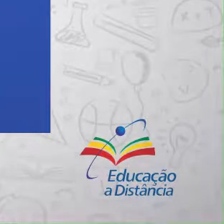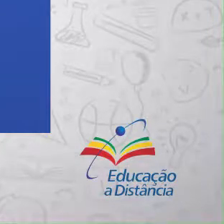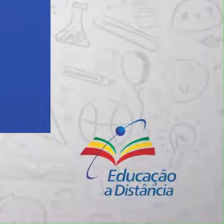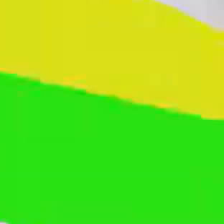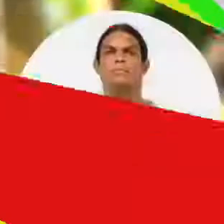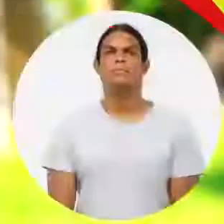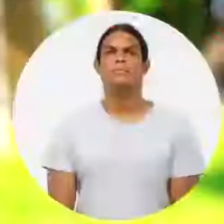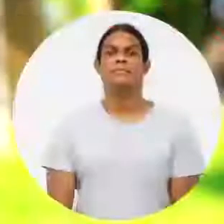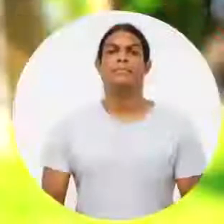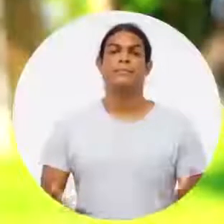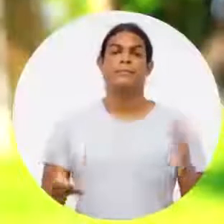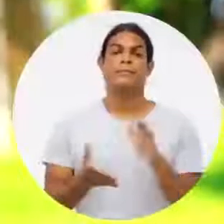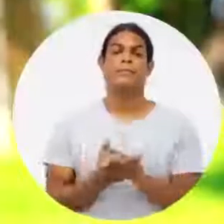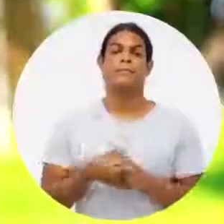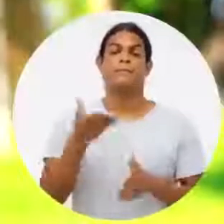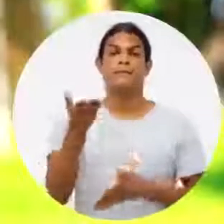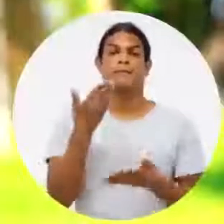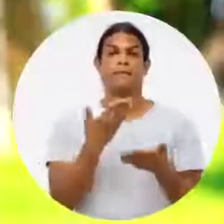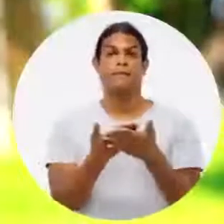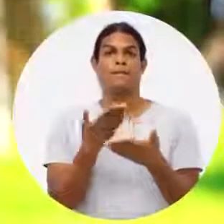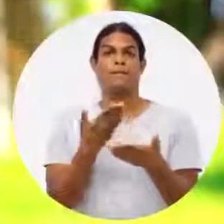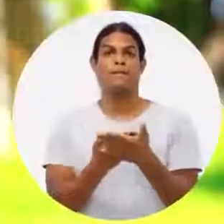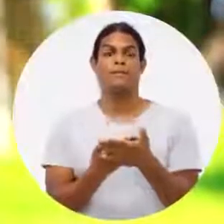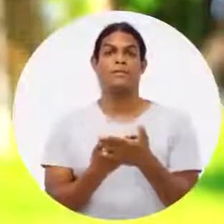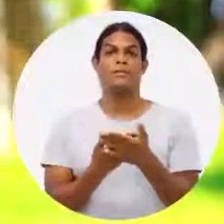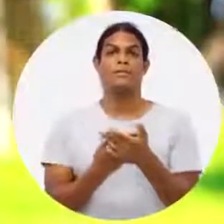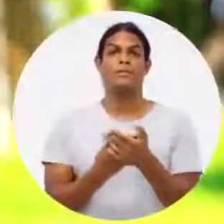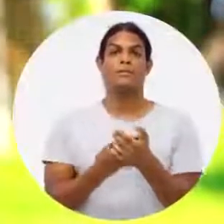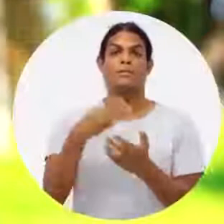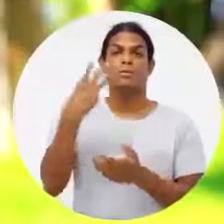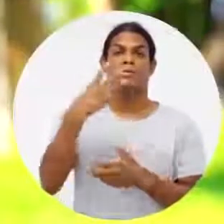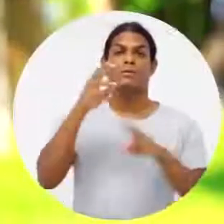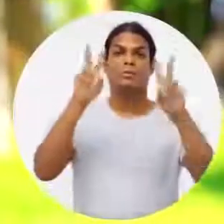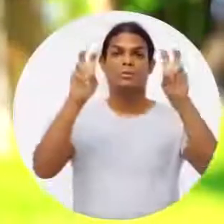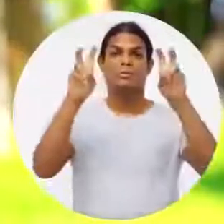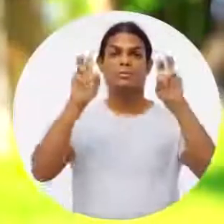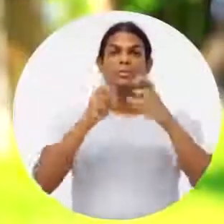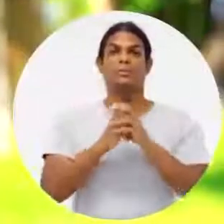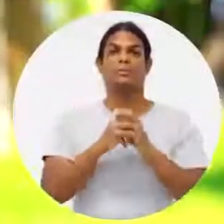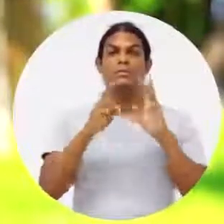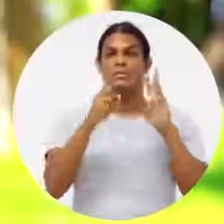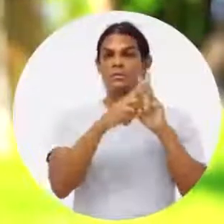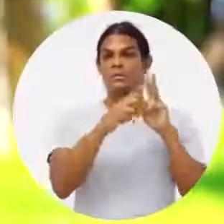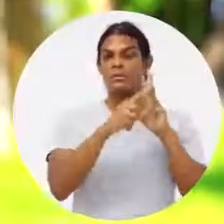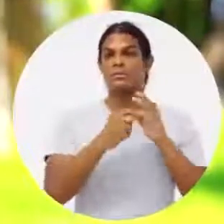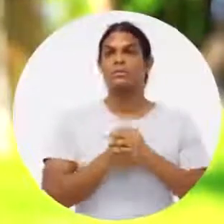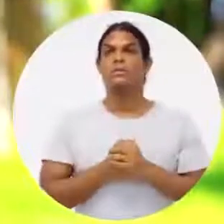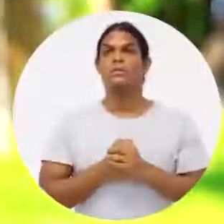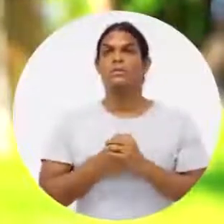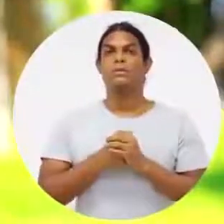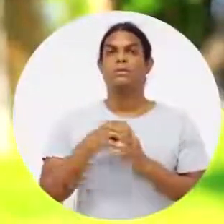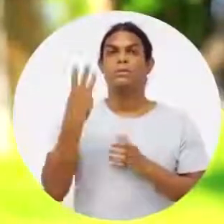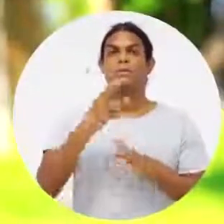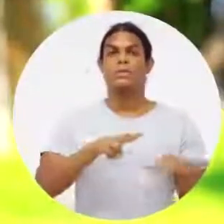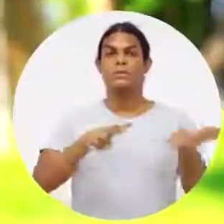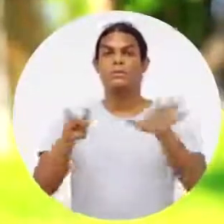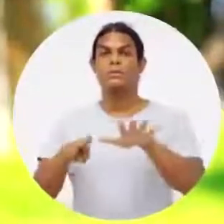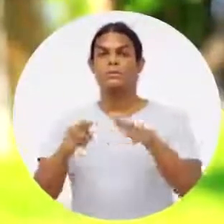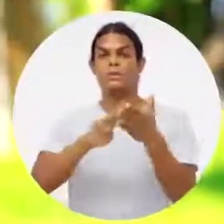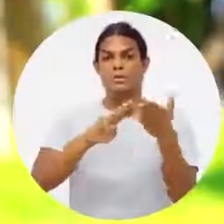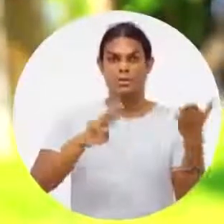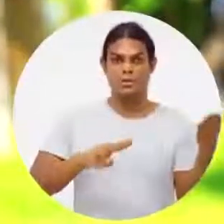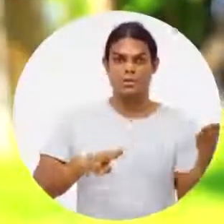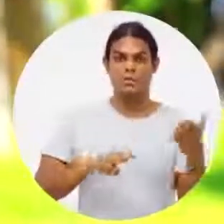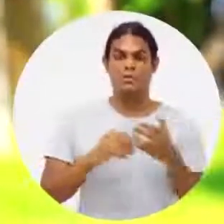construídos. Bem, você está estudando na terceira competência, nessa terceira semana, as